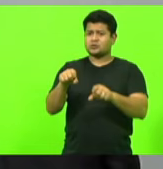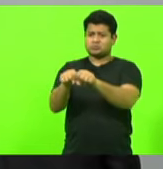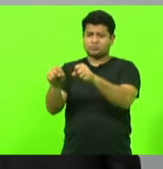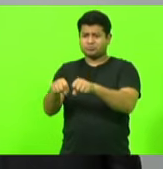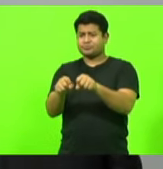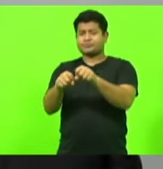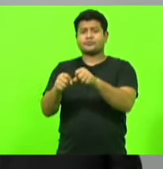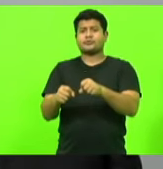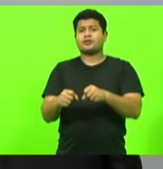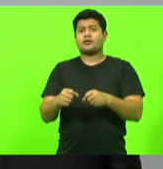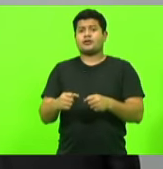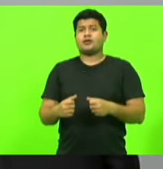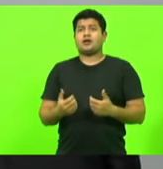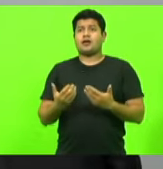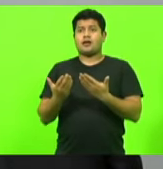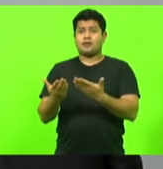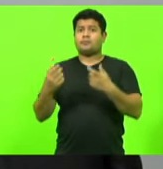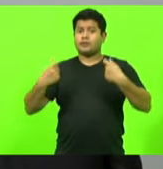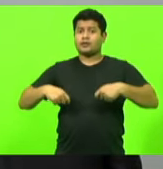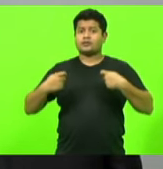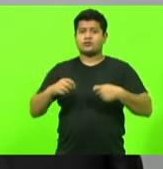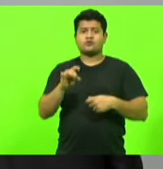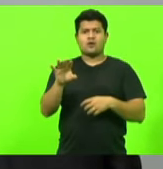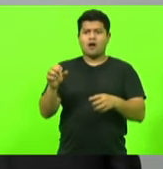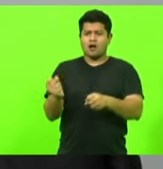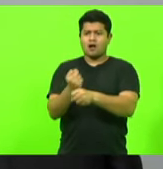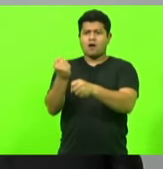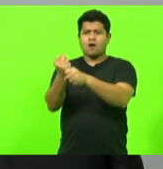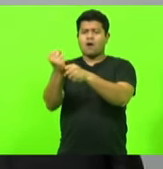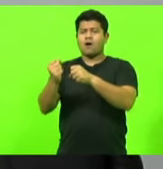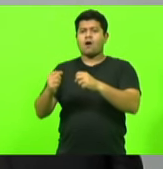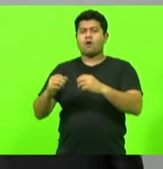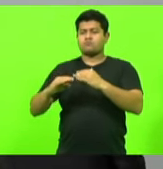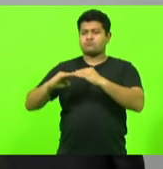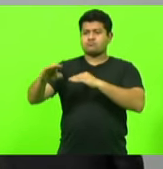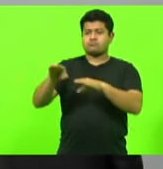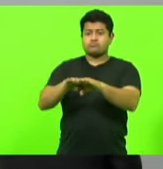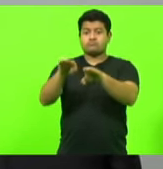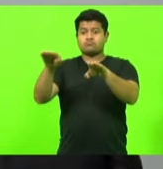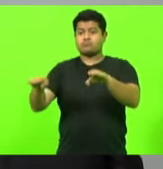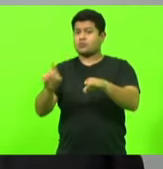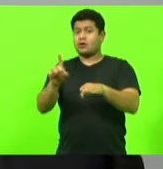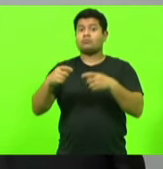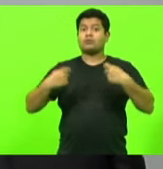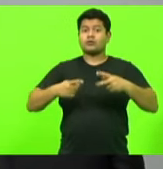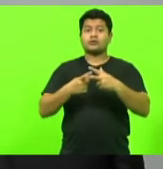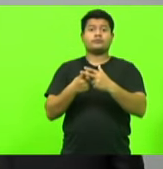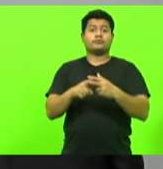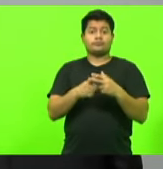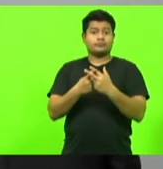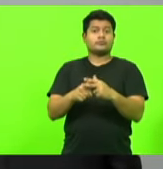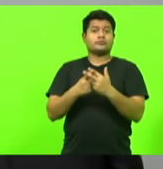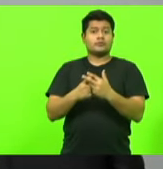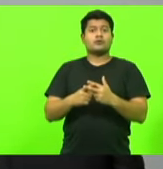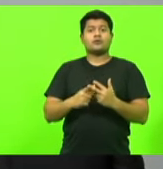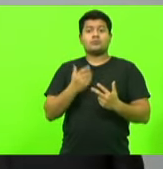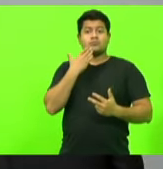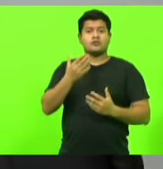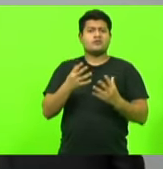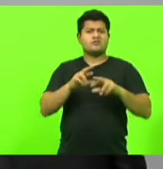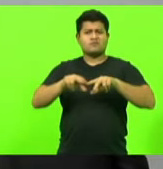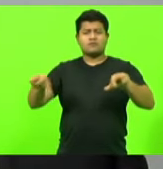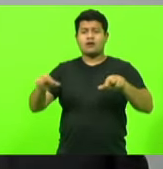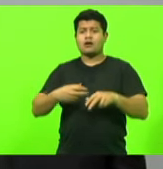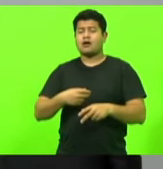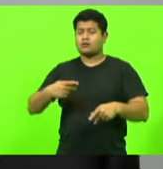da duplicação, a manutenção do trecho já existente. E isso é um pedido já de vários moradores. Eu